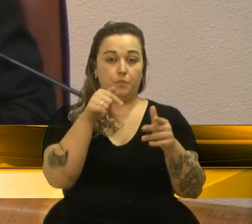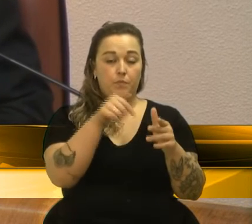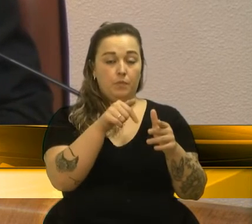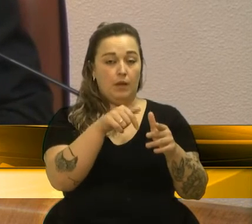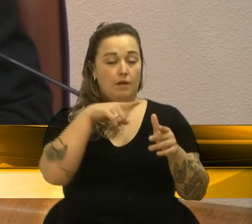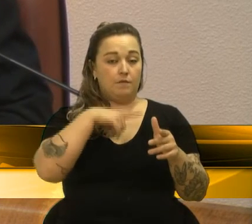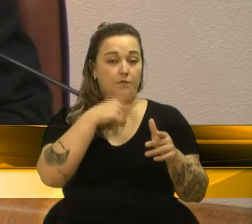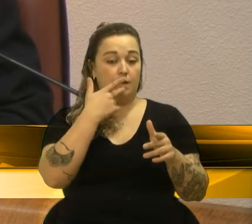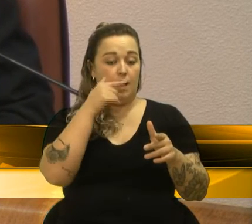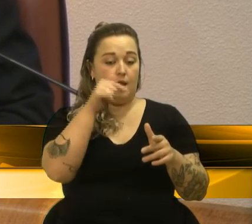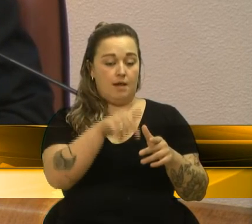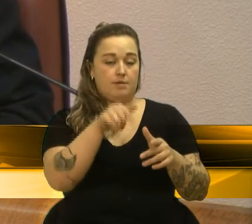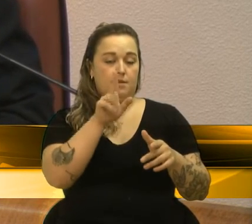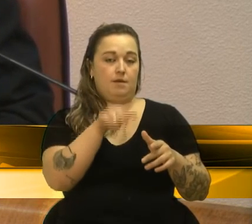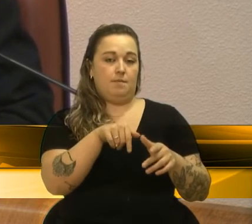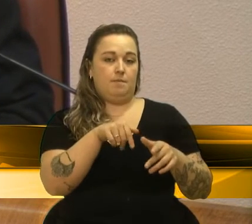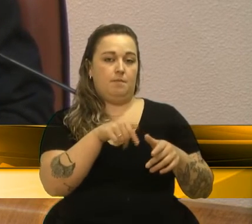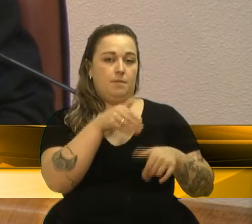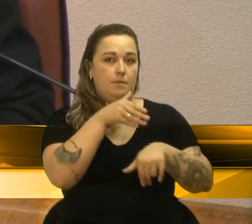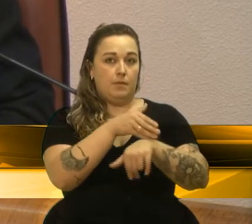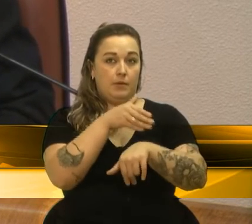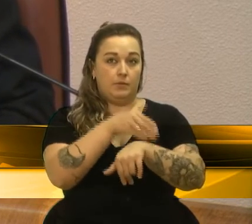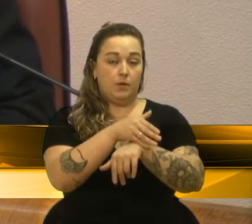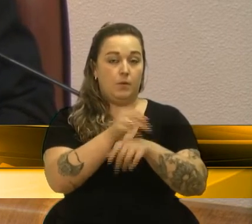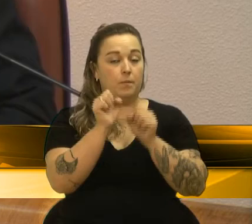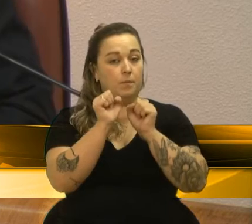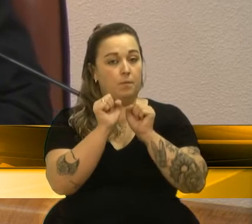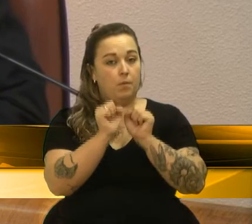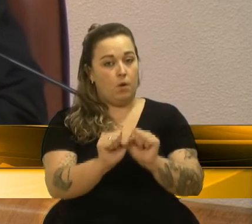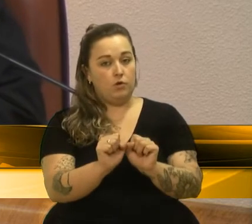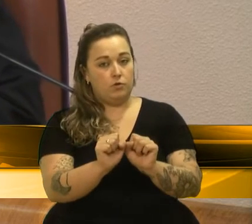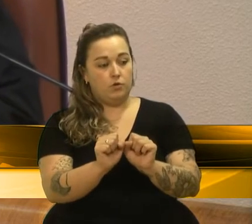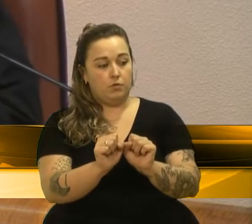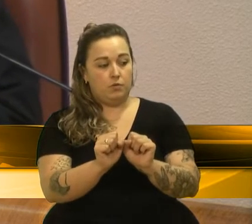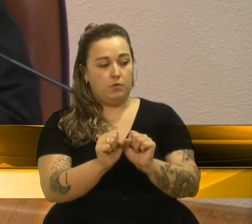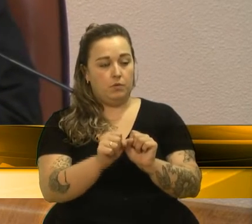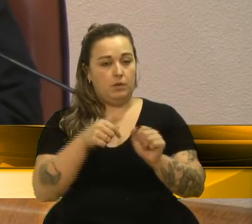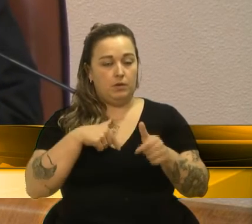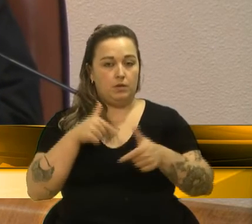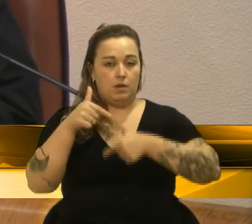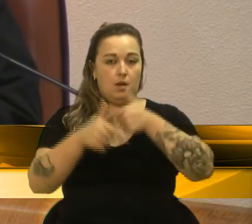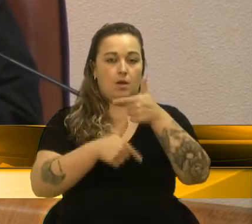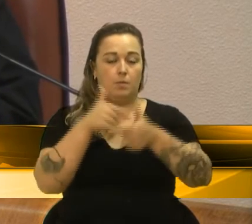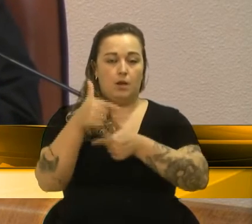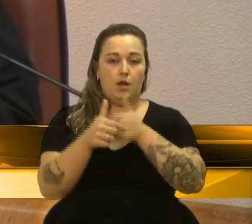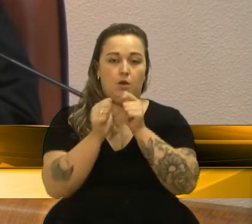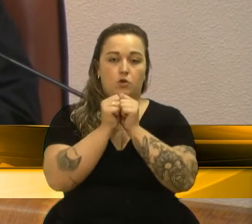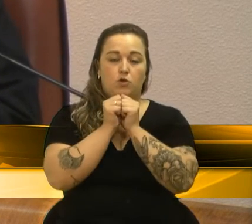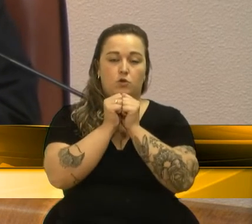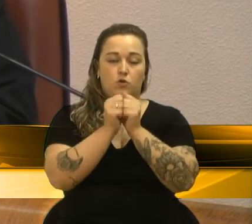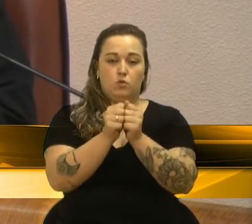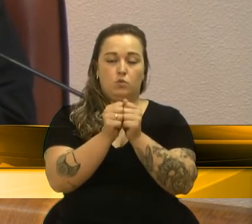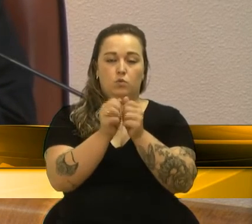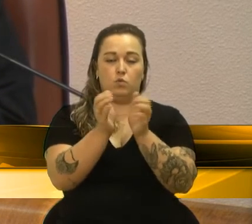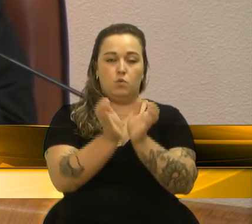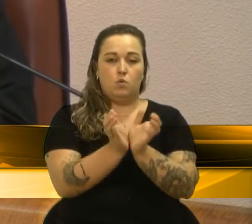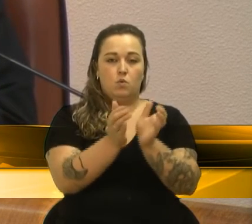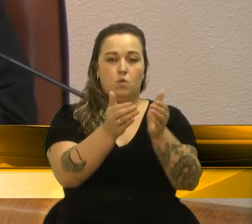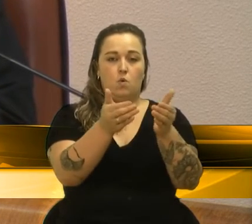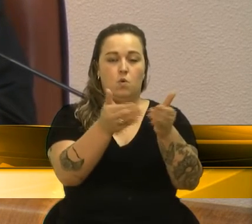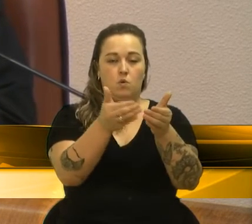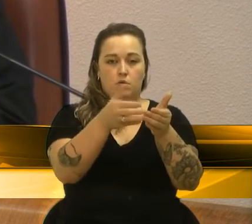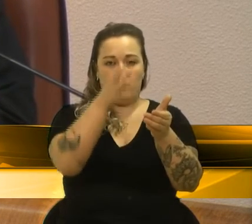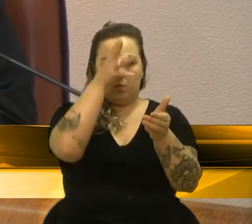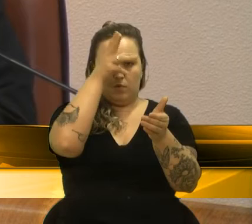essa participação poderá ser exercida por meio de conselhos municipais. O município